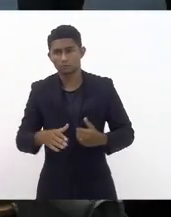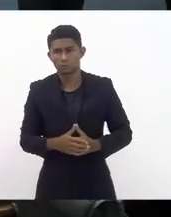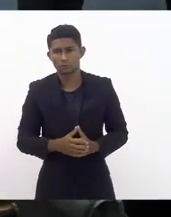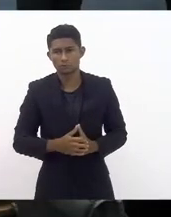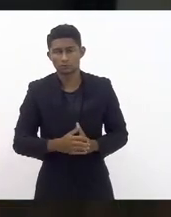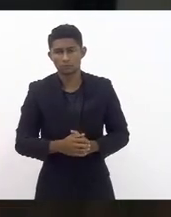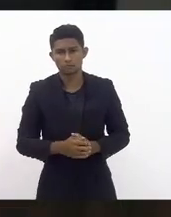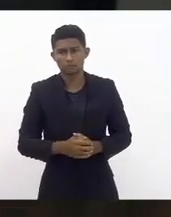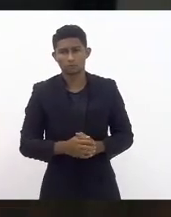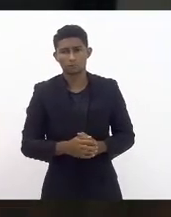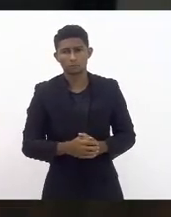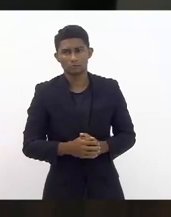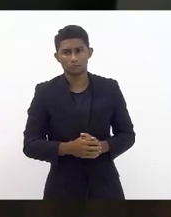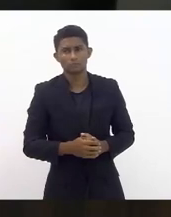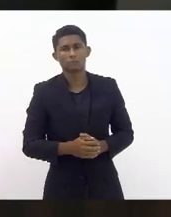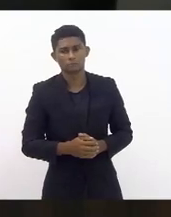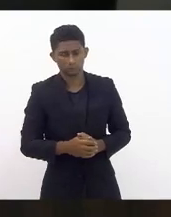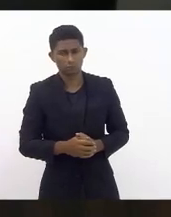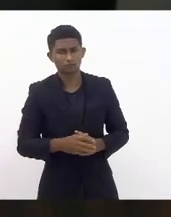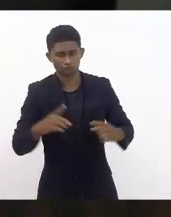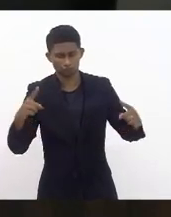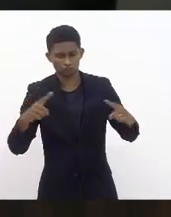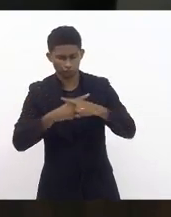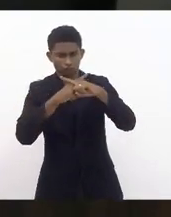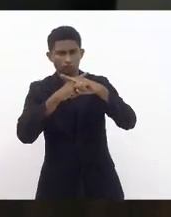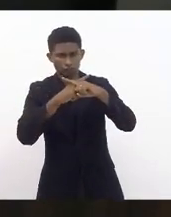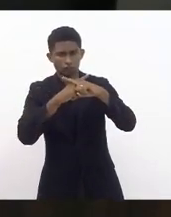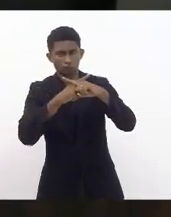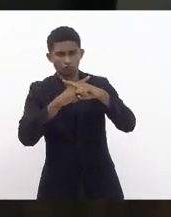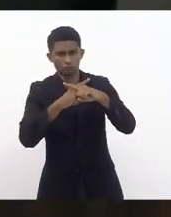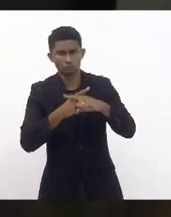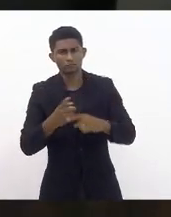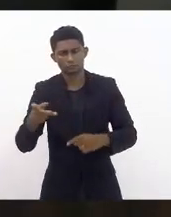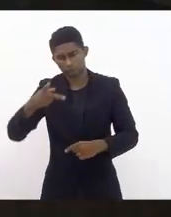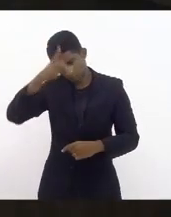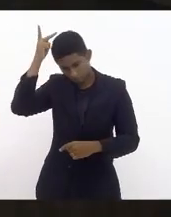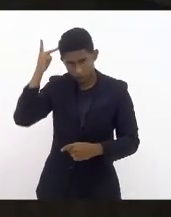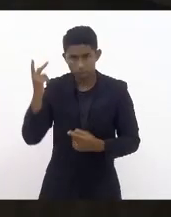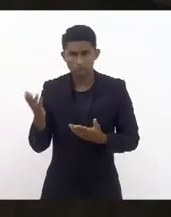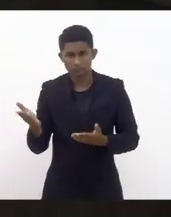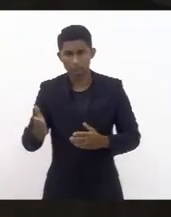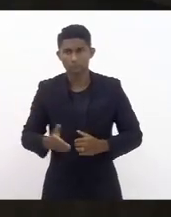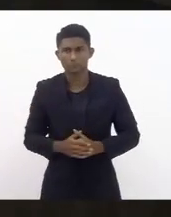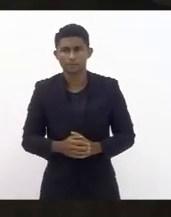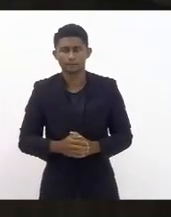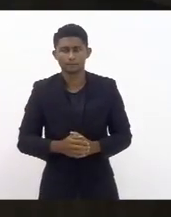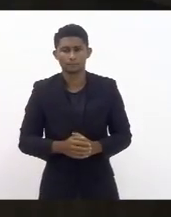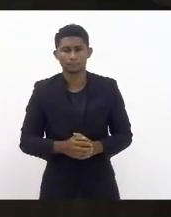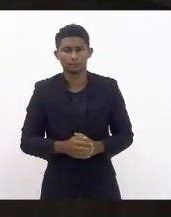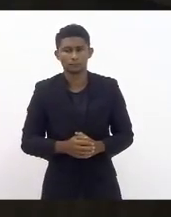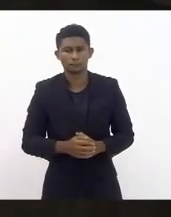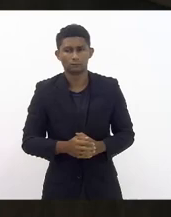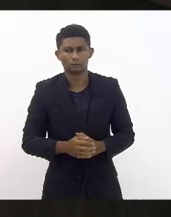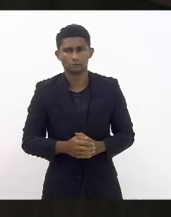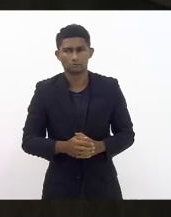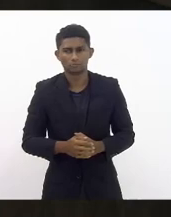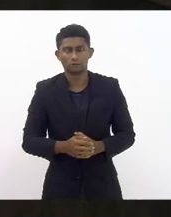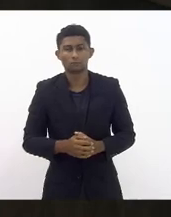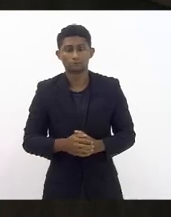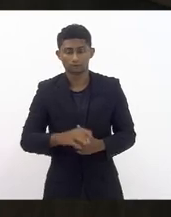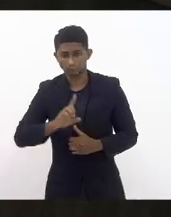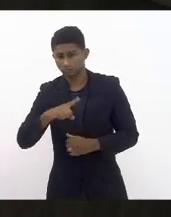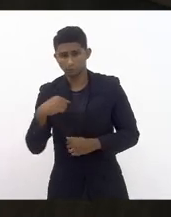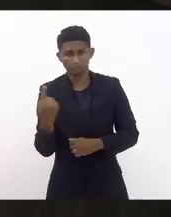Deputado Luiz Paulo. E divergente. Voto divergente, deputado Luiz. Senhor presidente, nosso